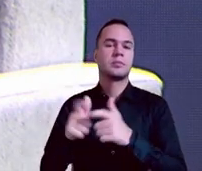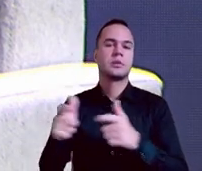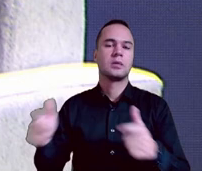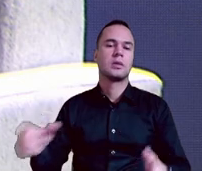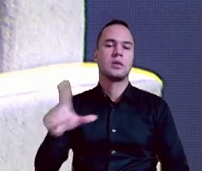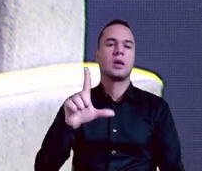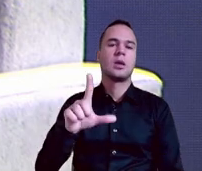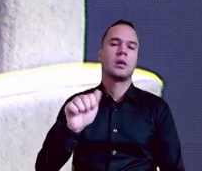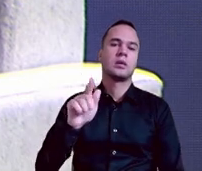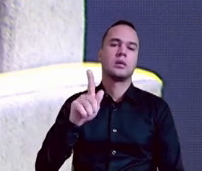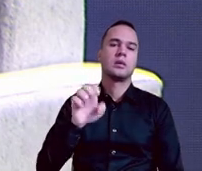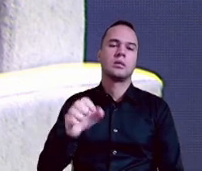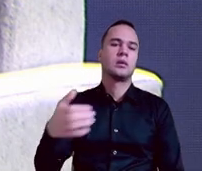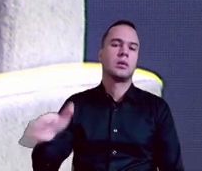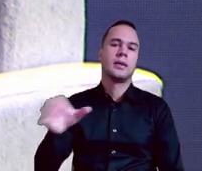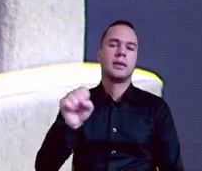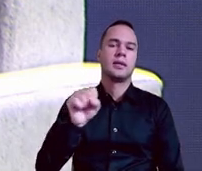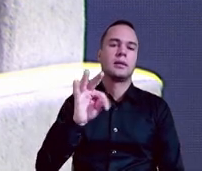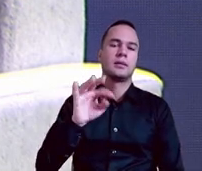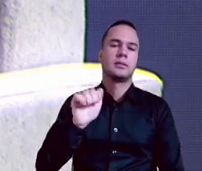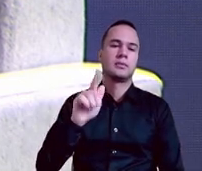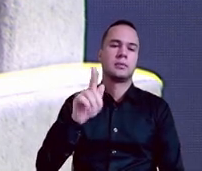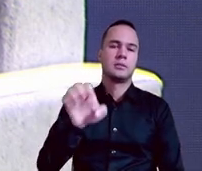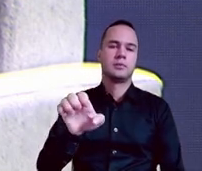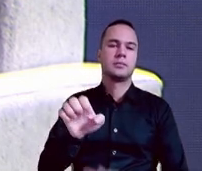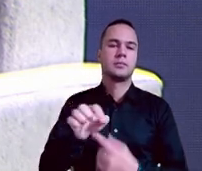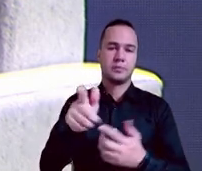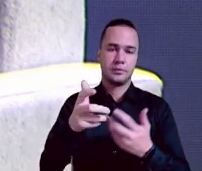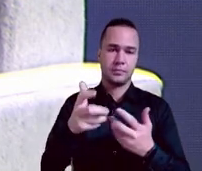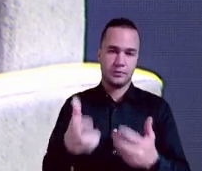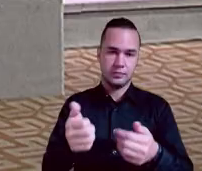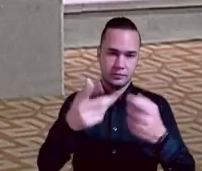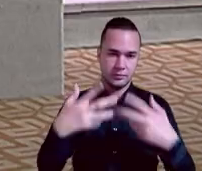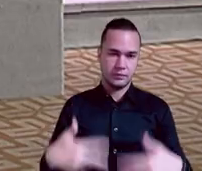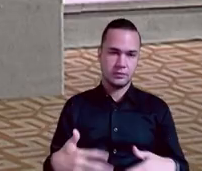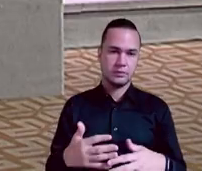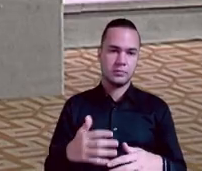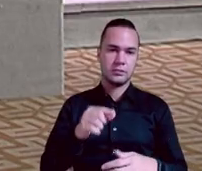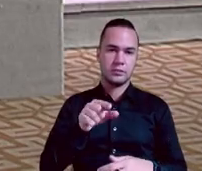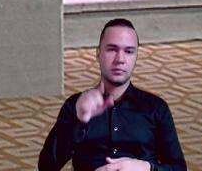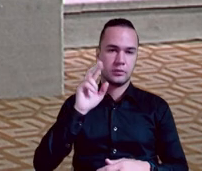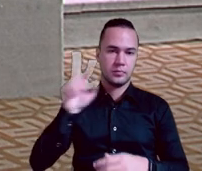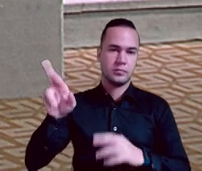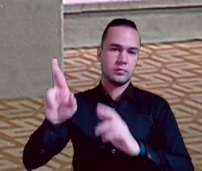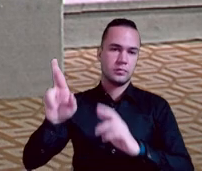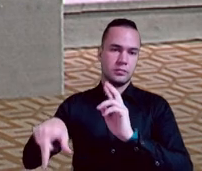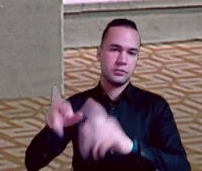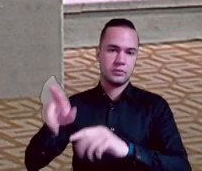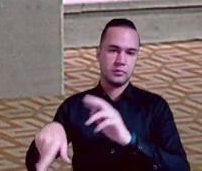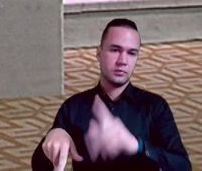queria que você comentasse um pouco sobre isso olhando sobre os diferentes estágios